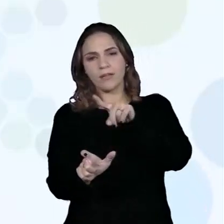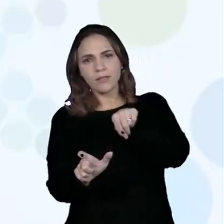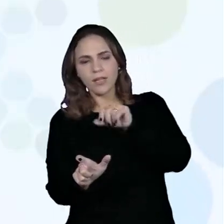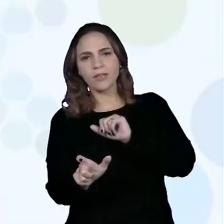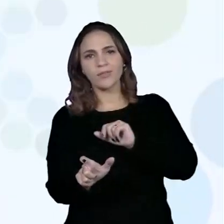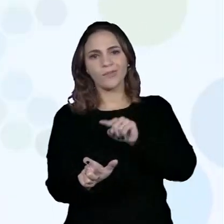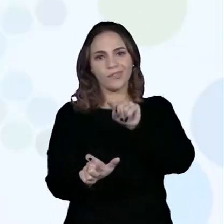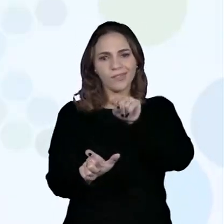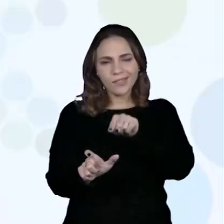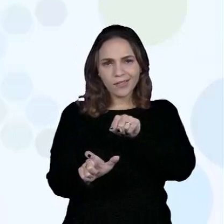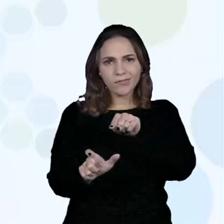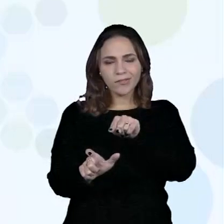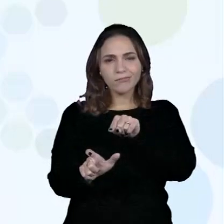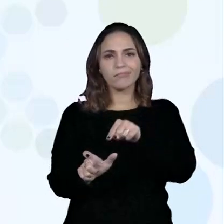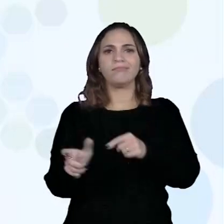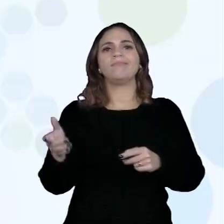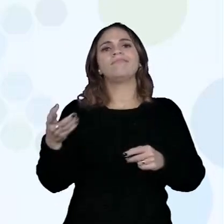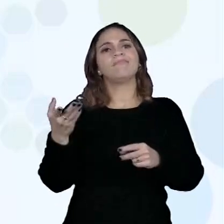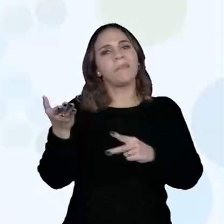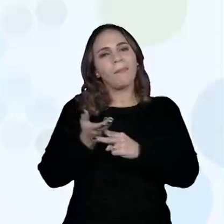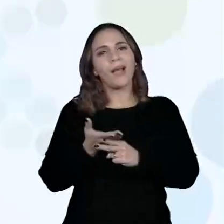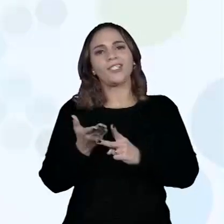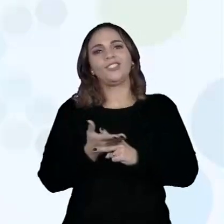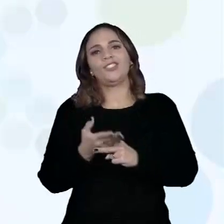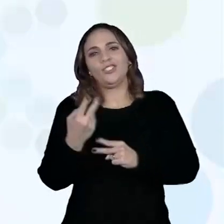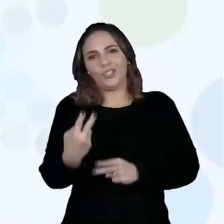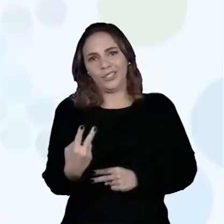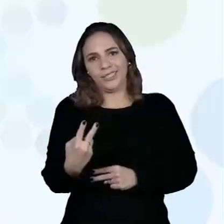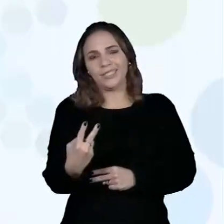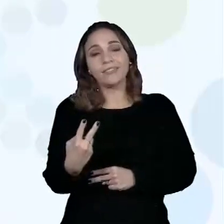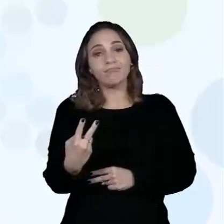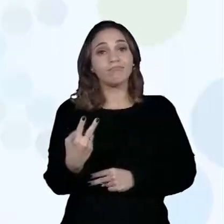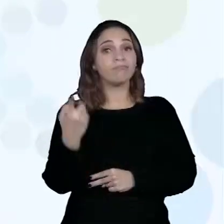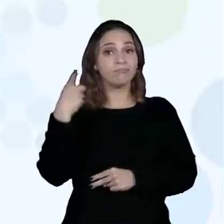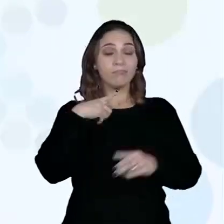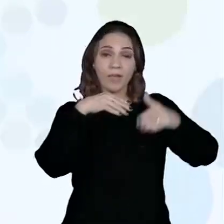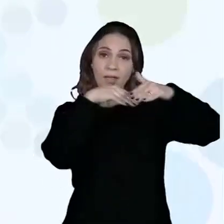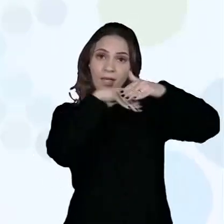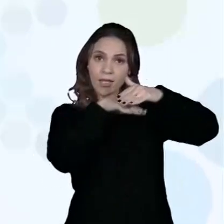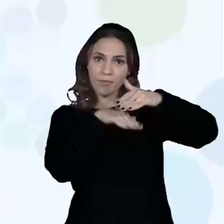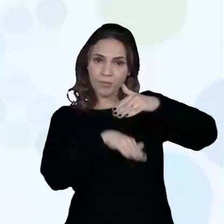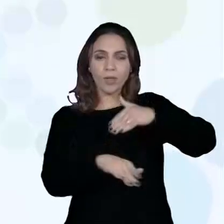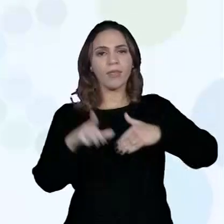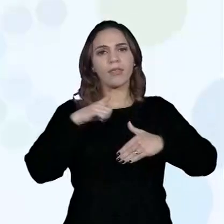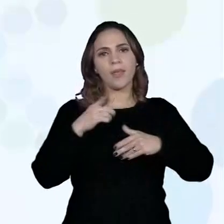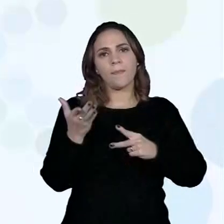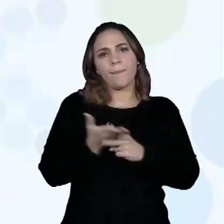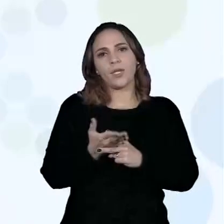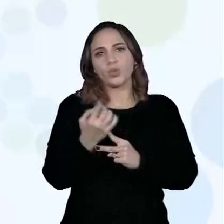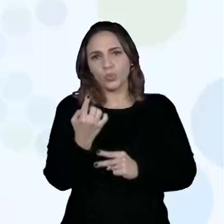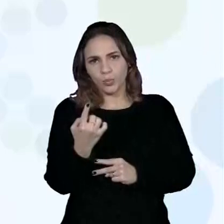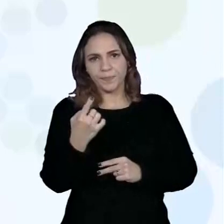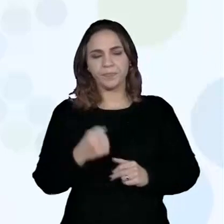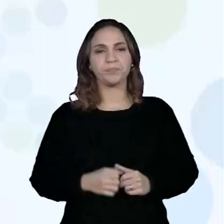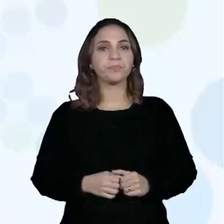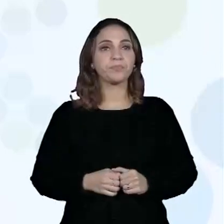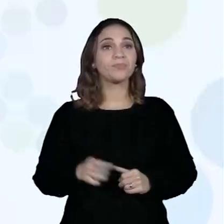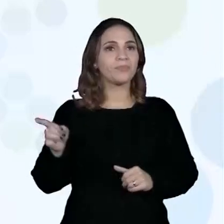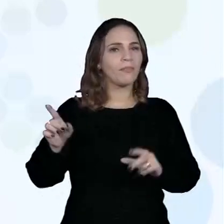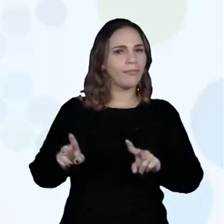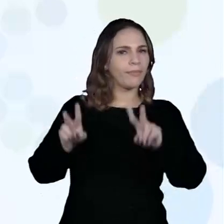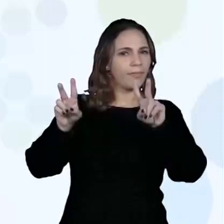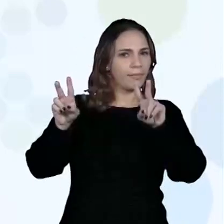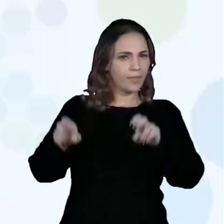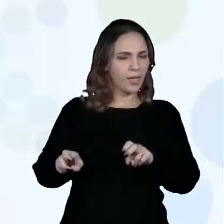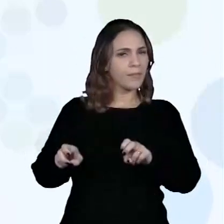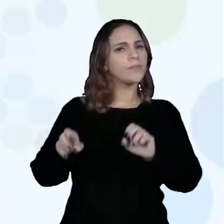parte 2. Ou seja, nós temos a parte 1 no repositório para vocês consultarem. Esse assunto